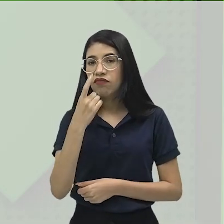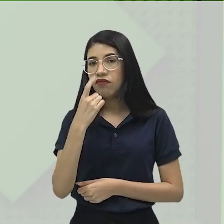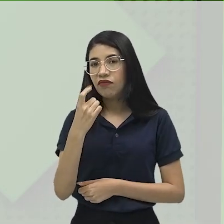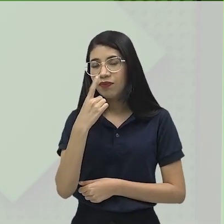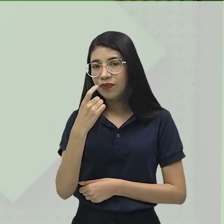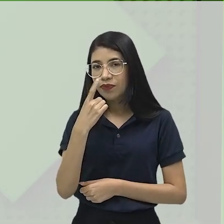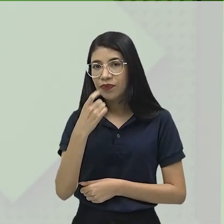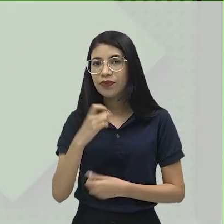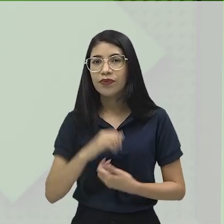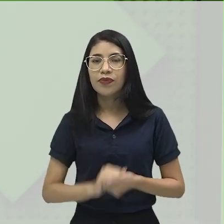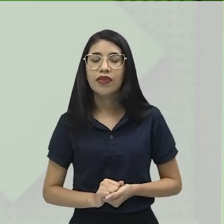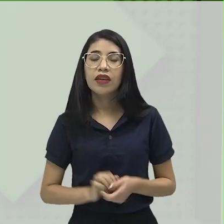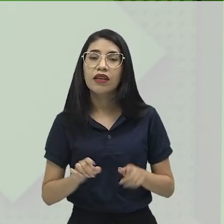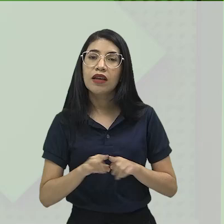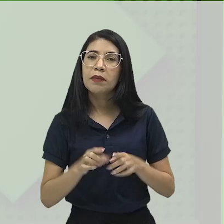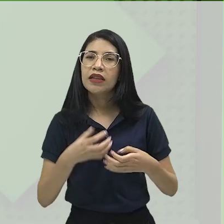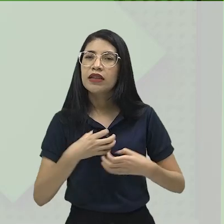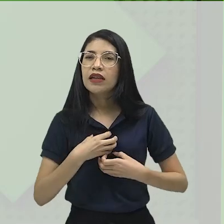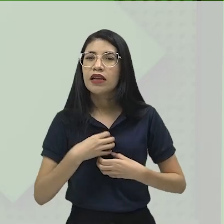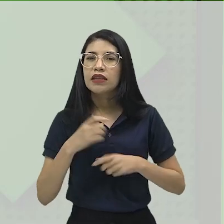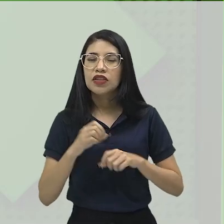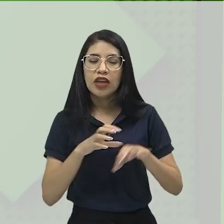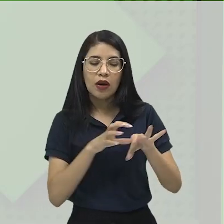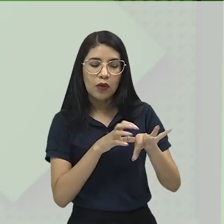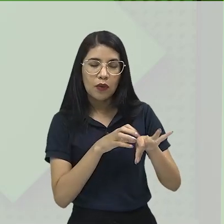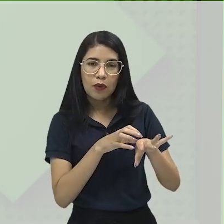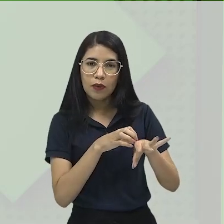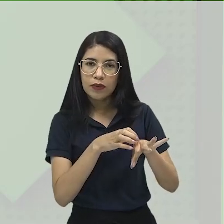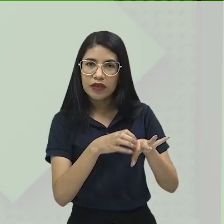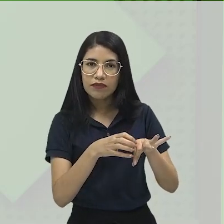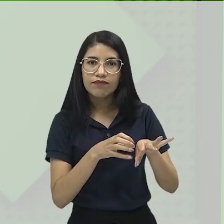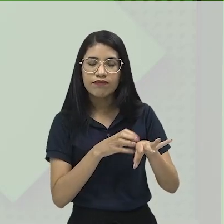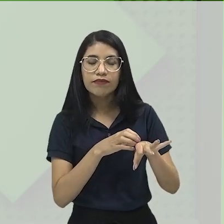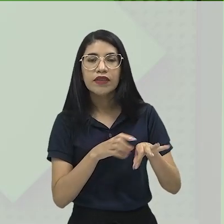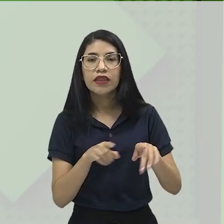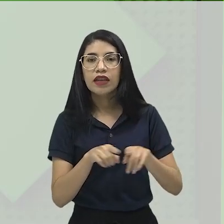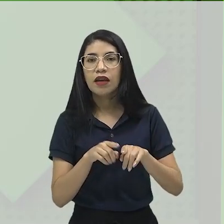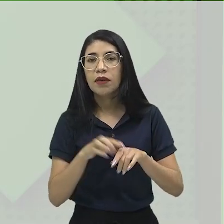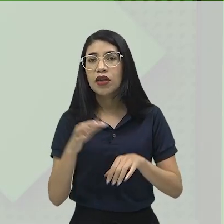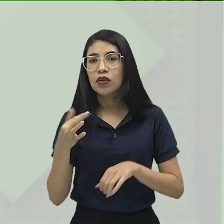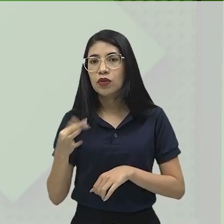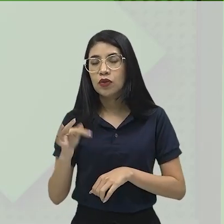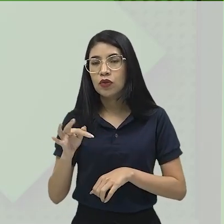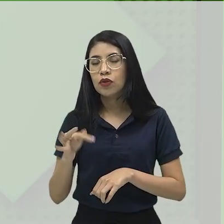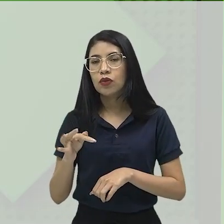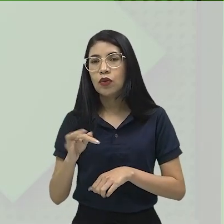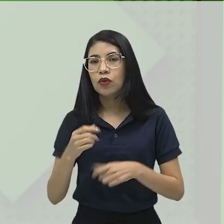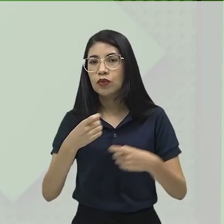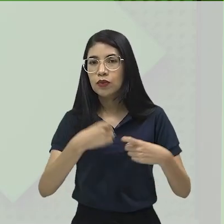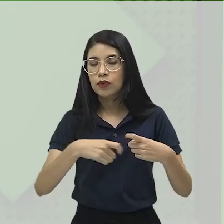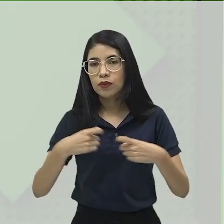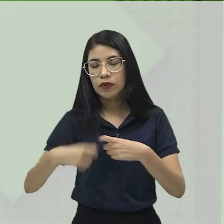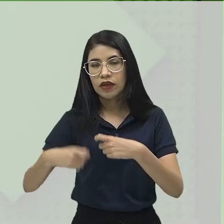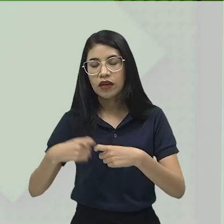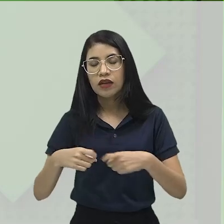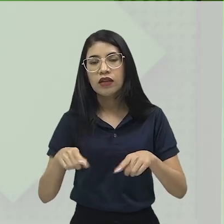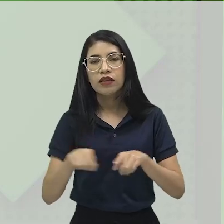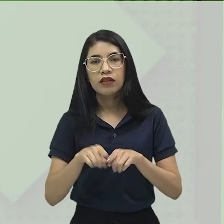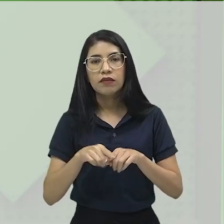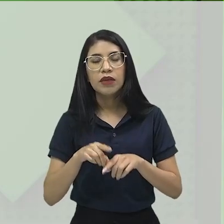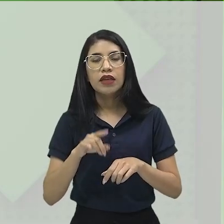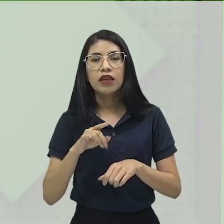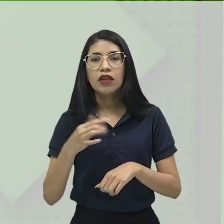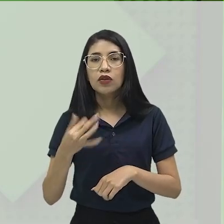cheiro. Ela vai também sentir ali sintomas como coceiras, né? Dores durante as relações sexuais, dores no momento